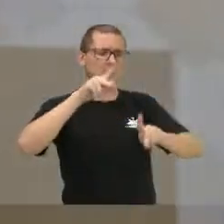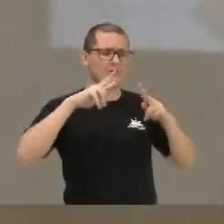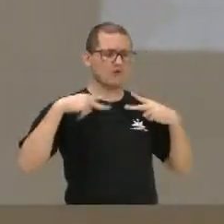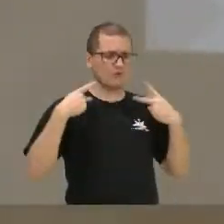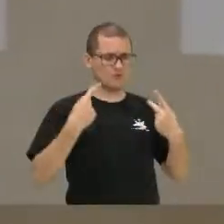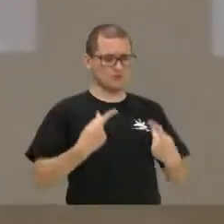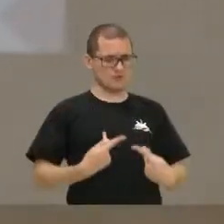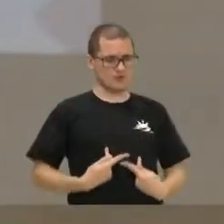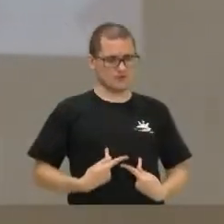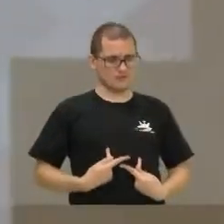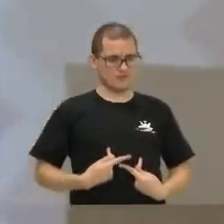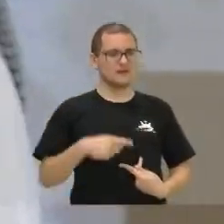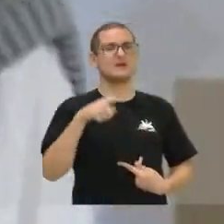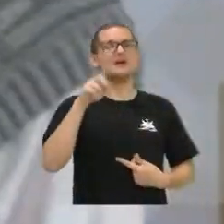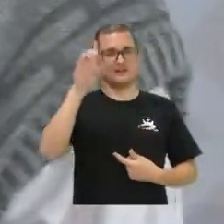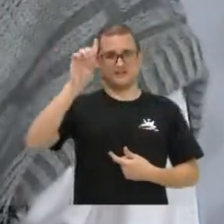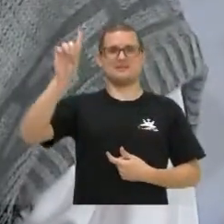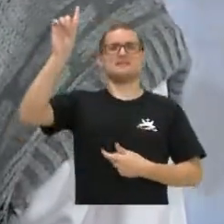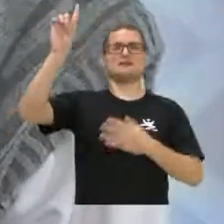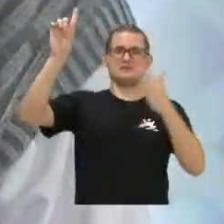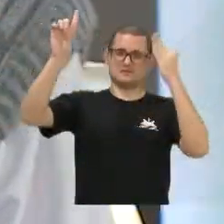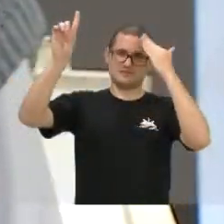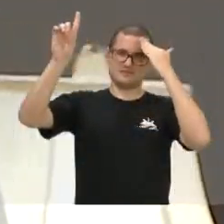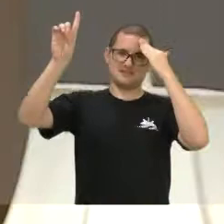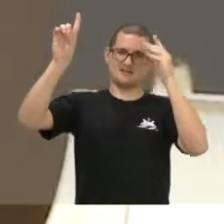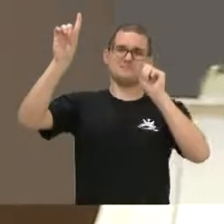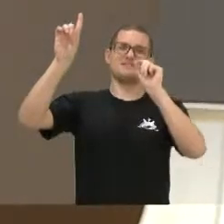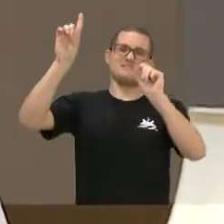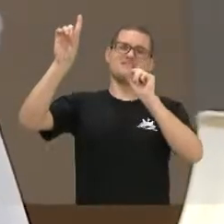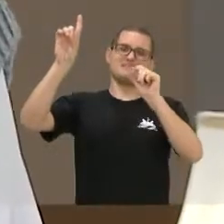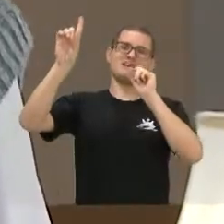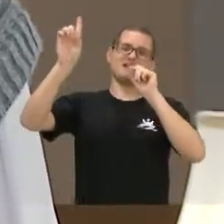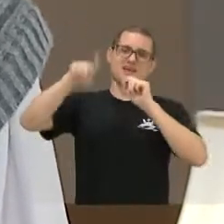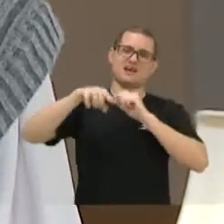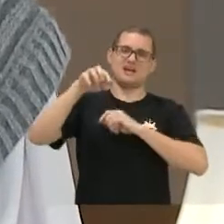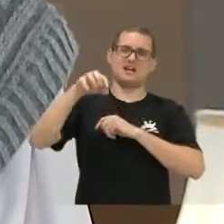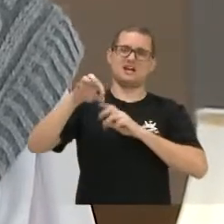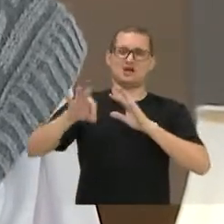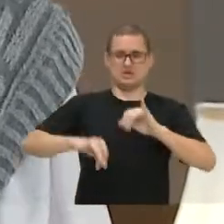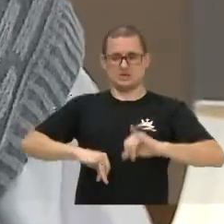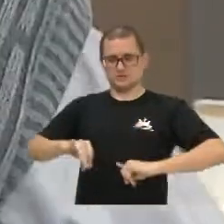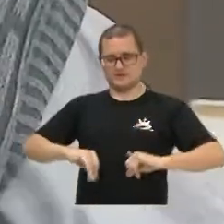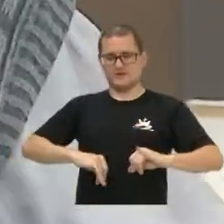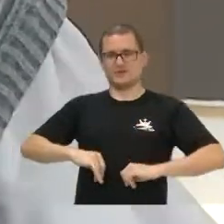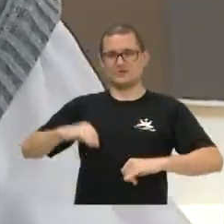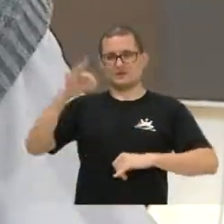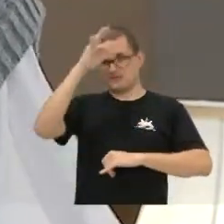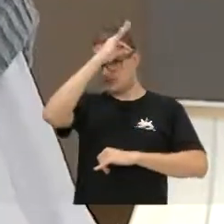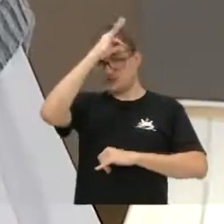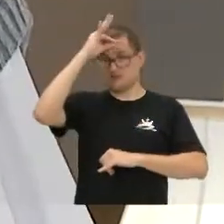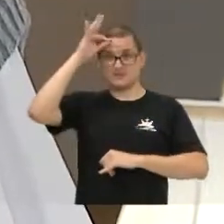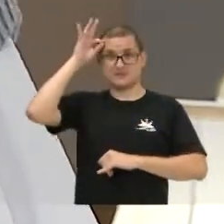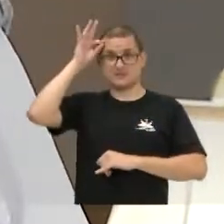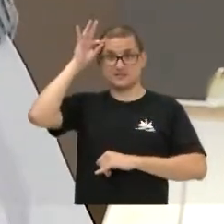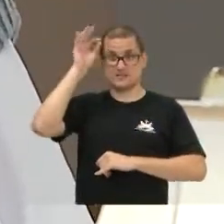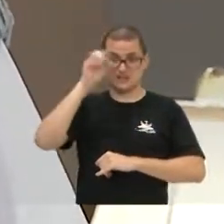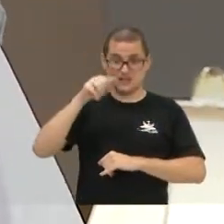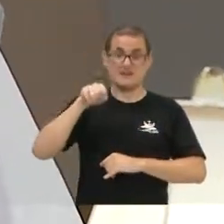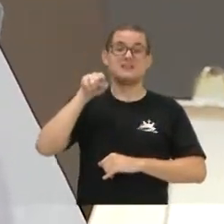inocente e sofredor foi até o final conferindo ir